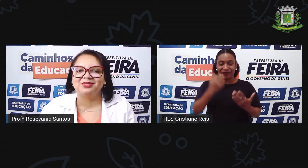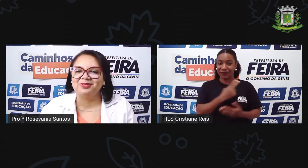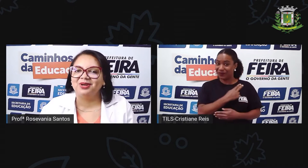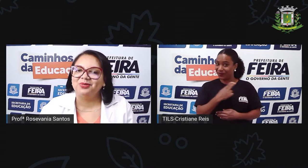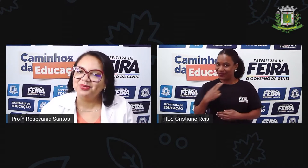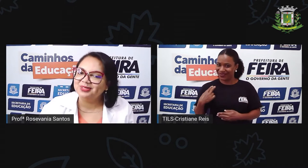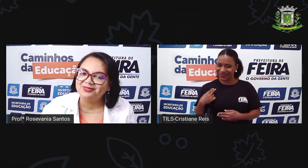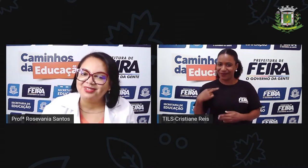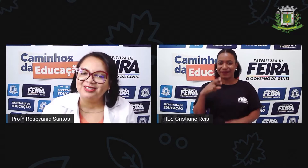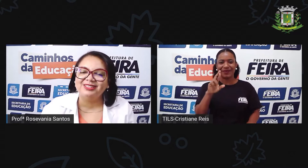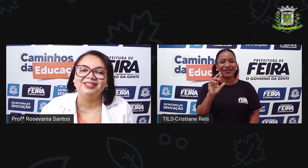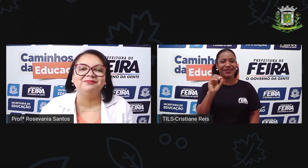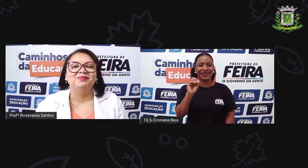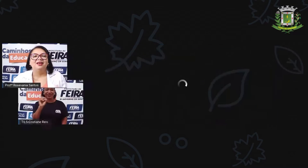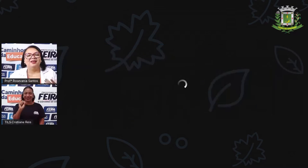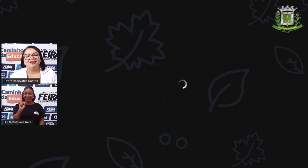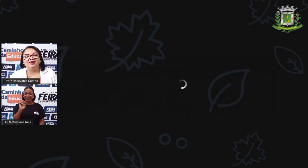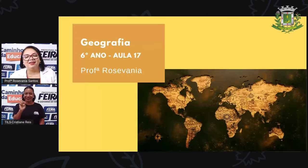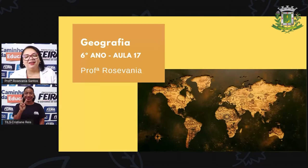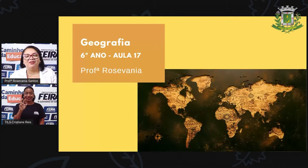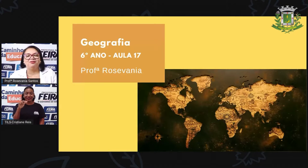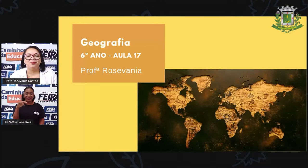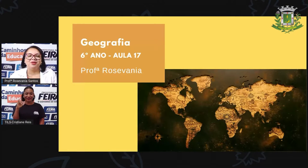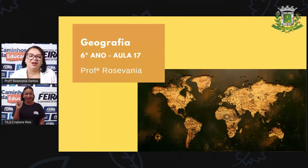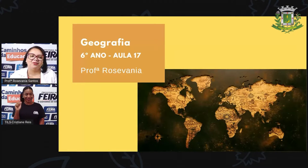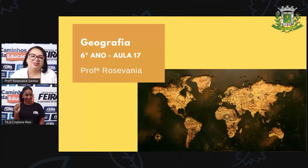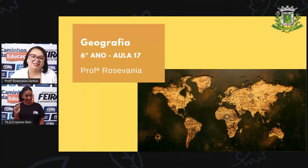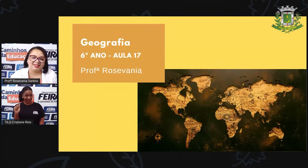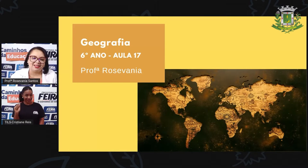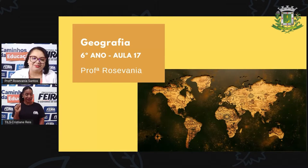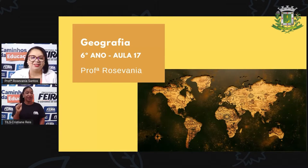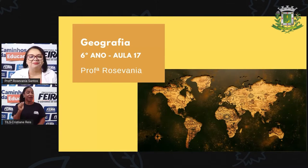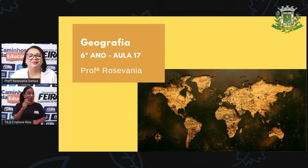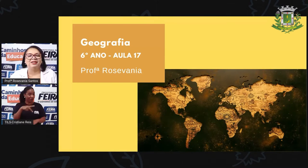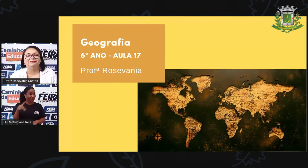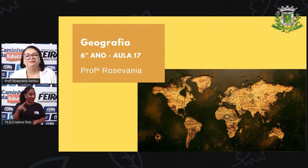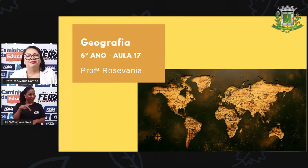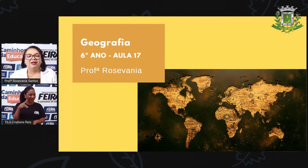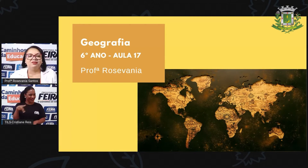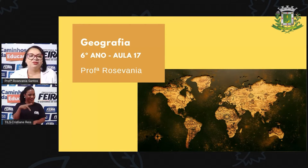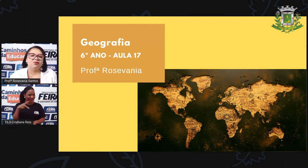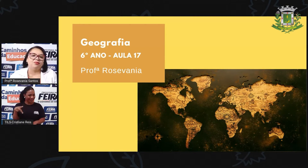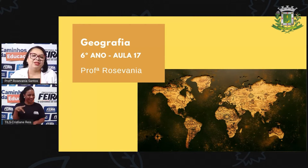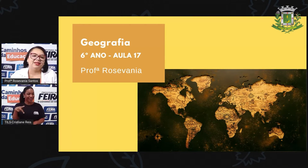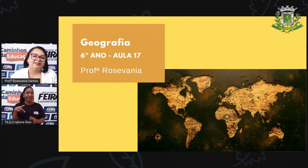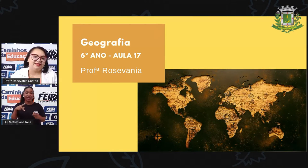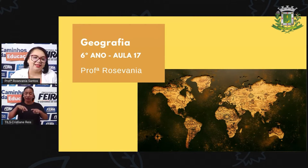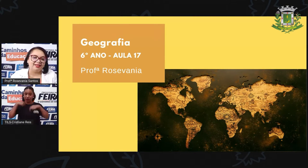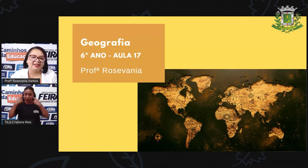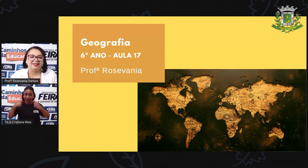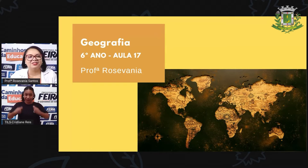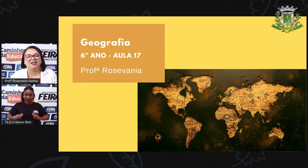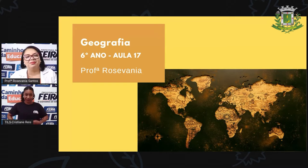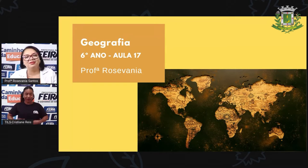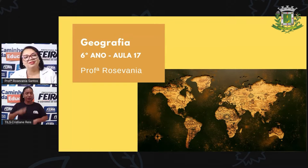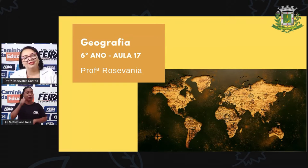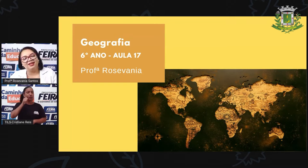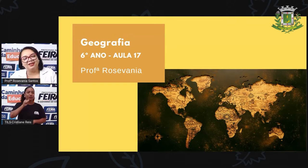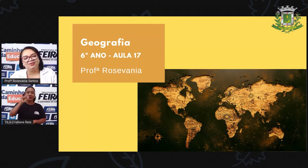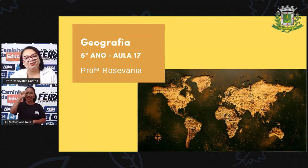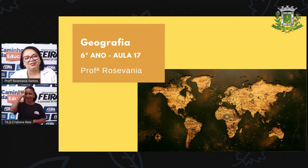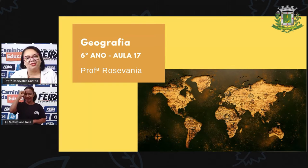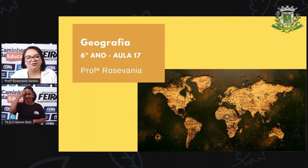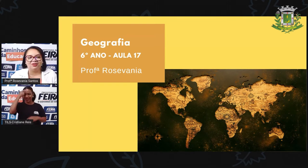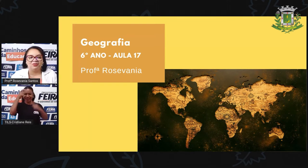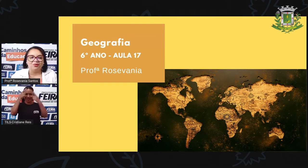eu sou a professora Rose Vânia e eu vou me autodescrever, né? Eu sou uma mulher negra, de cabelos